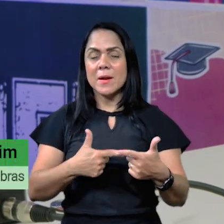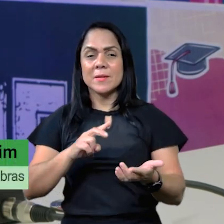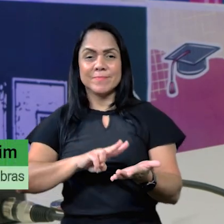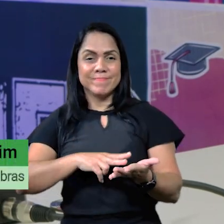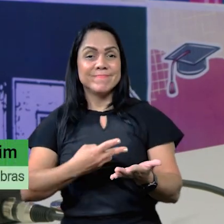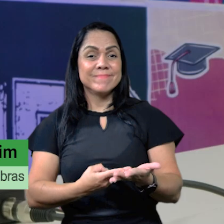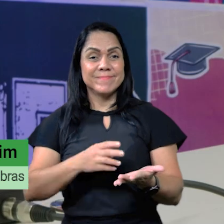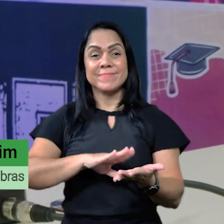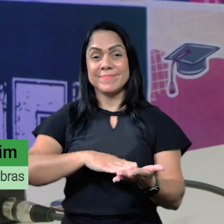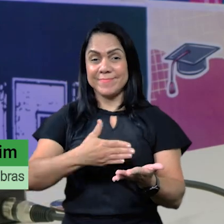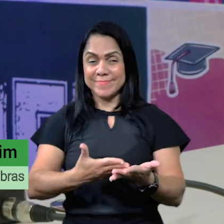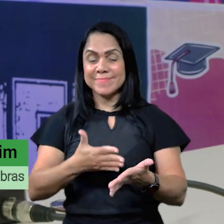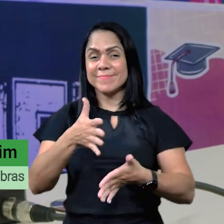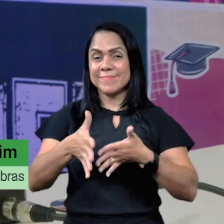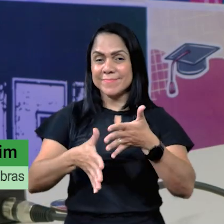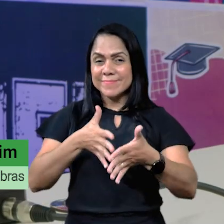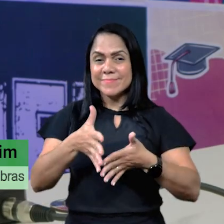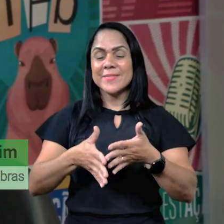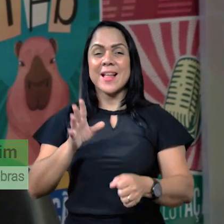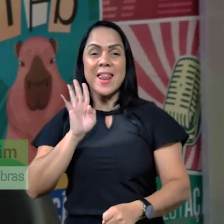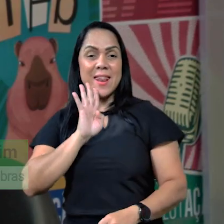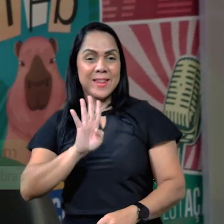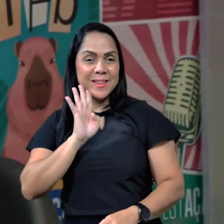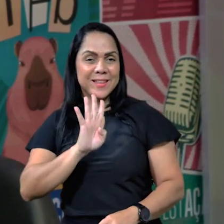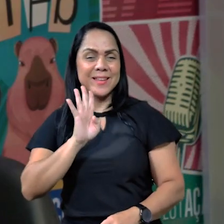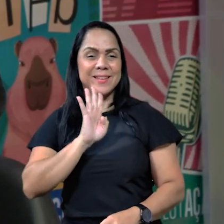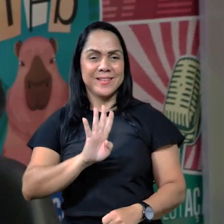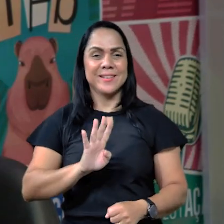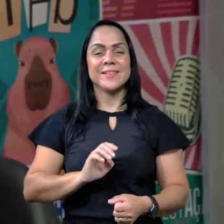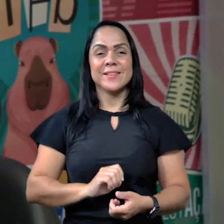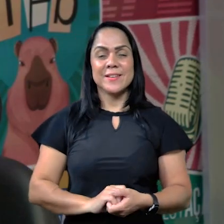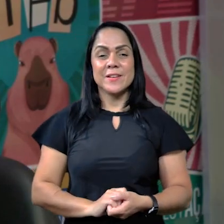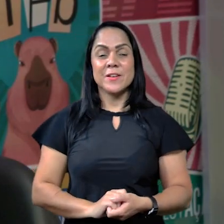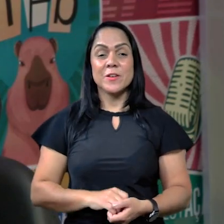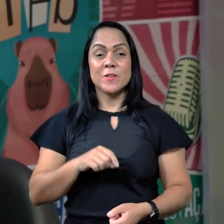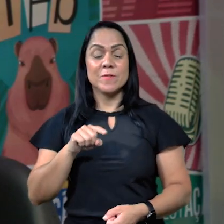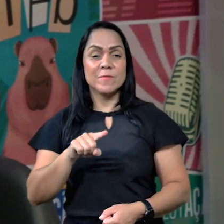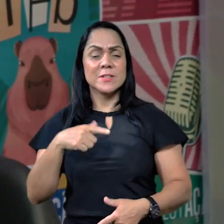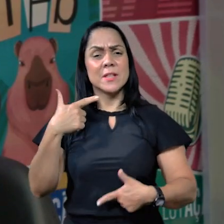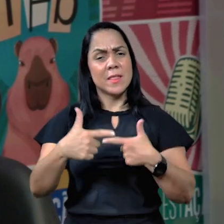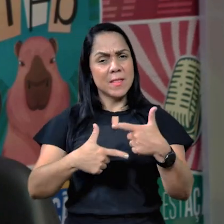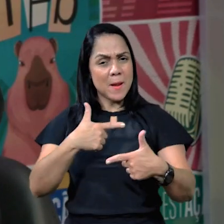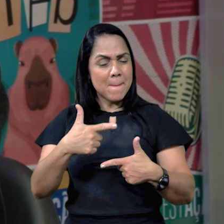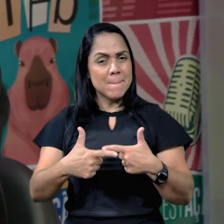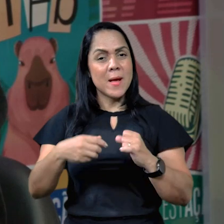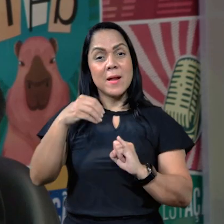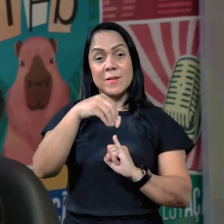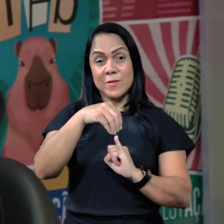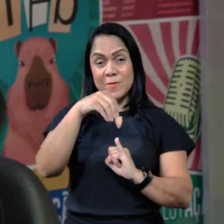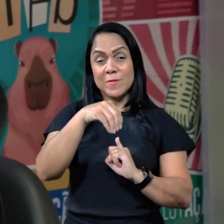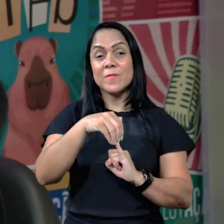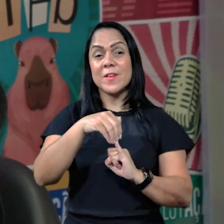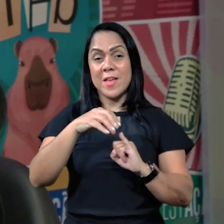e interpretação. Que legal! Bom, né? E você atua hoje no IFB, em festivais